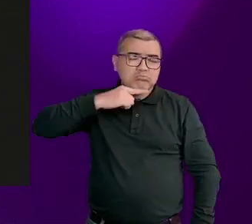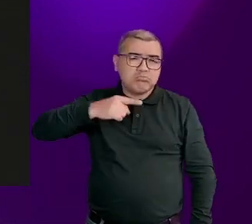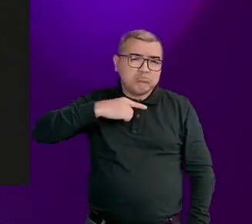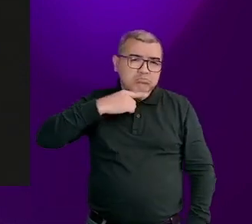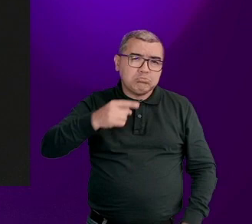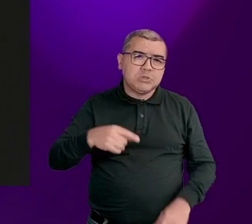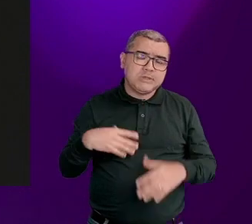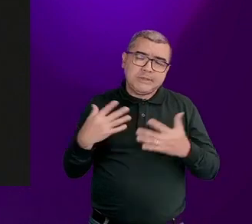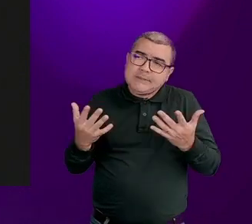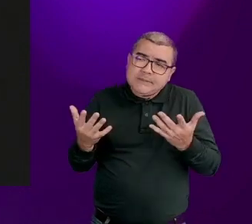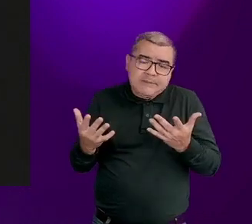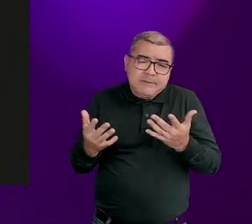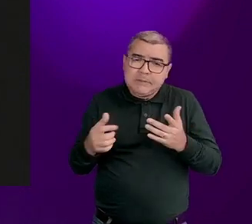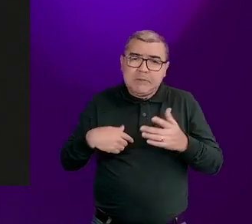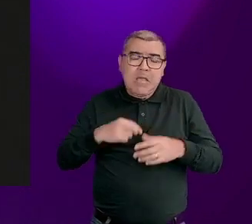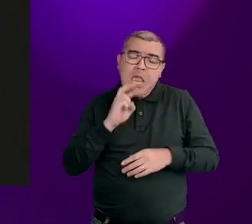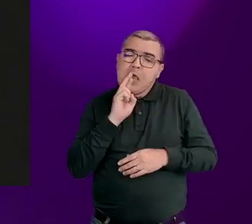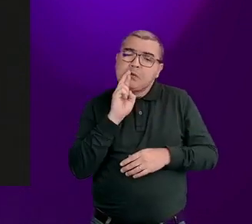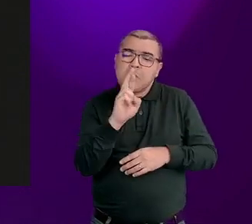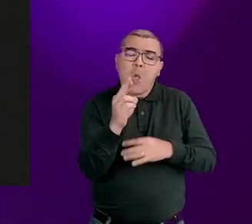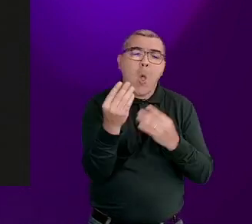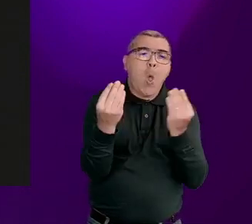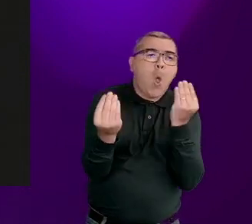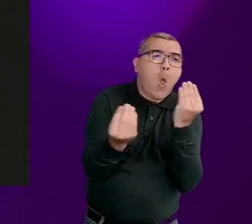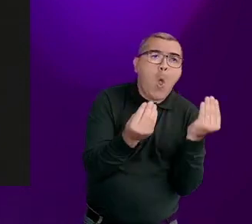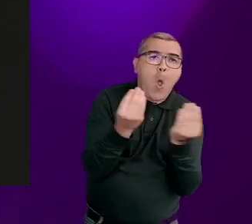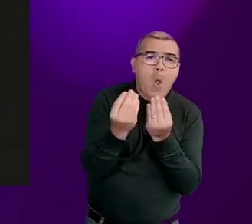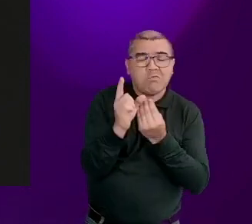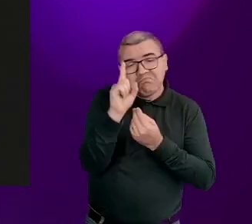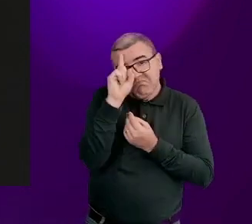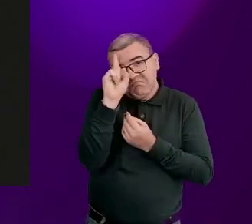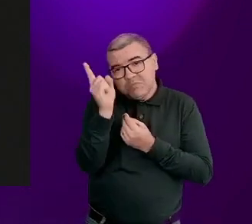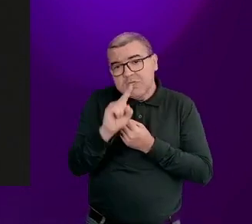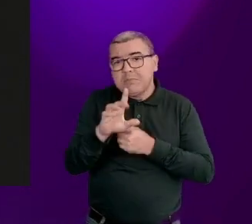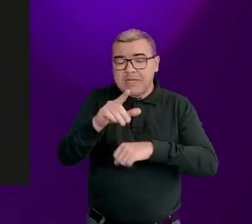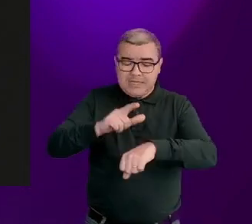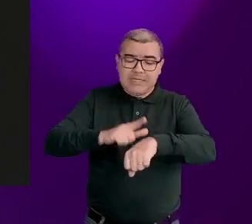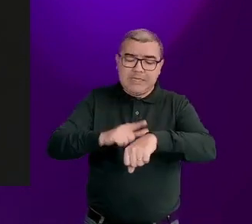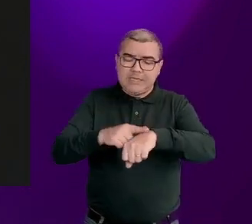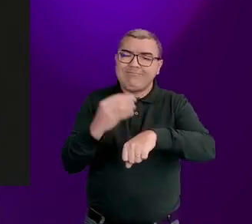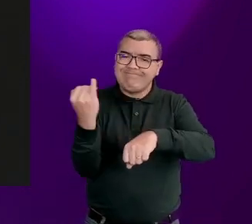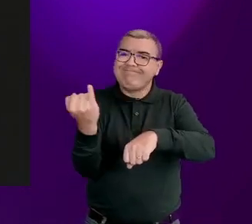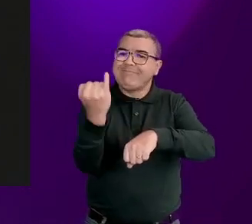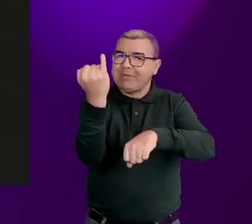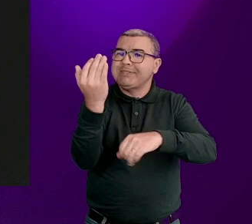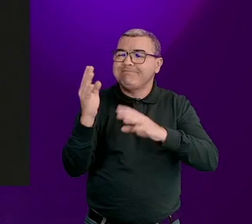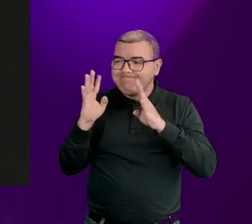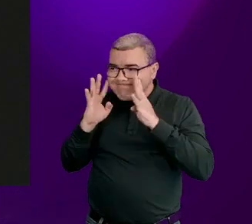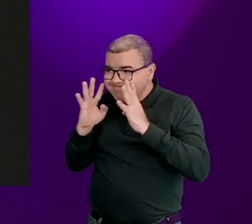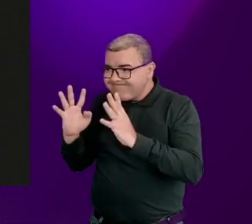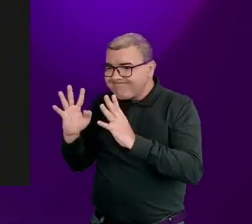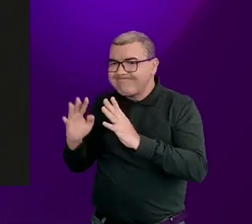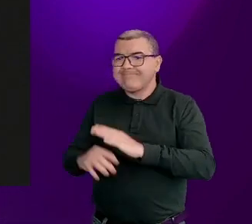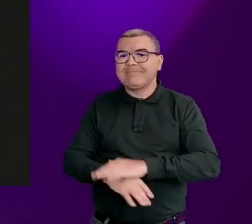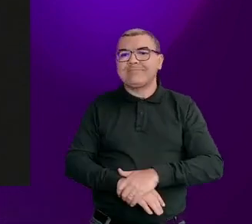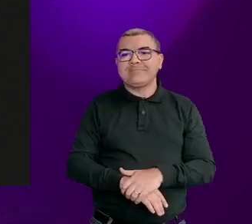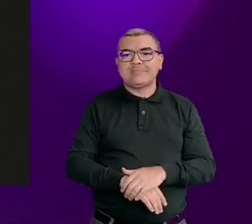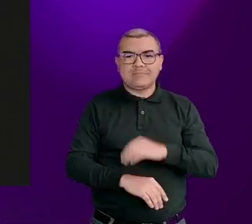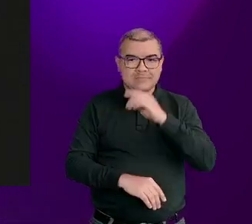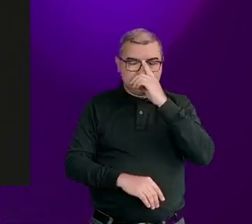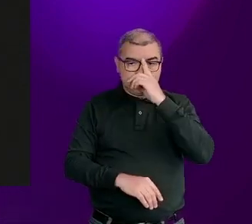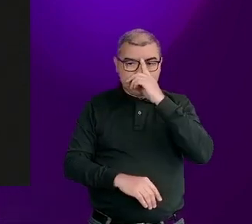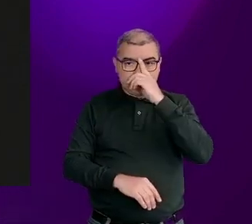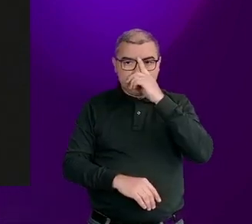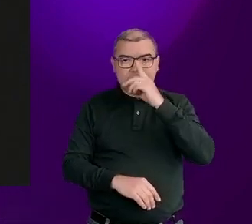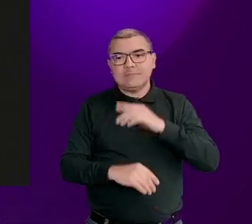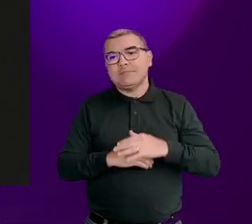tenho a prática que eu faço e que eu acho que o tempo é muito importante. Deixa eu só fazer